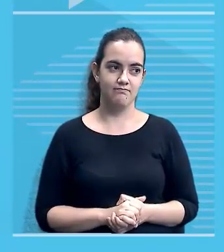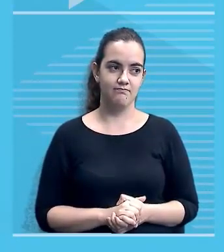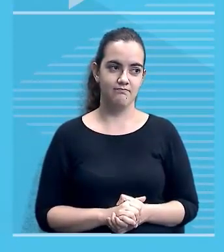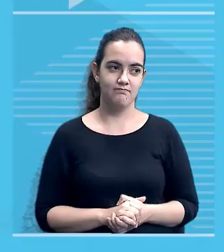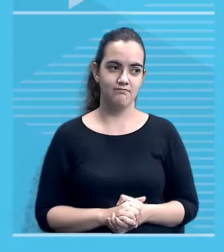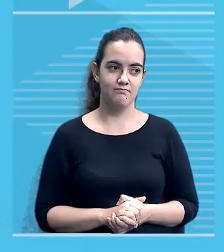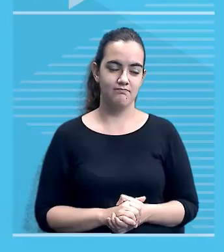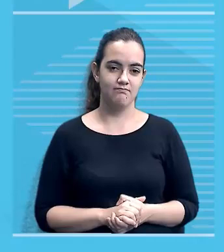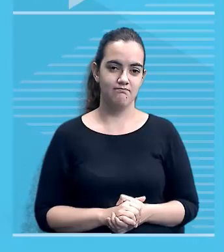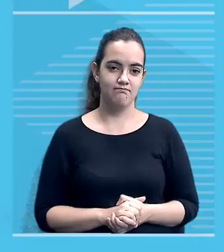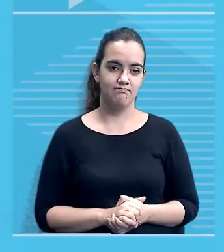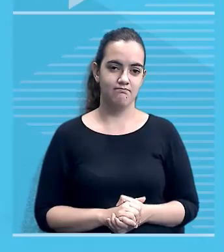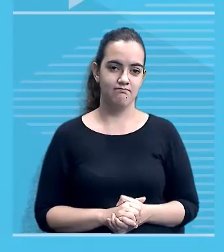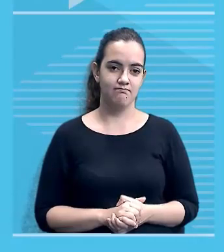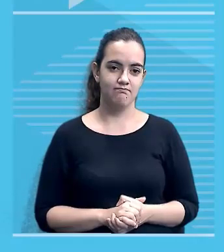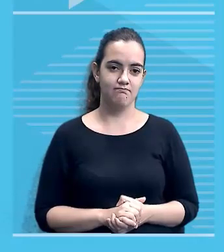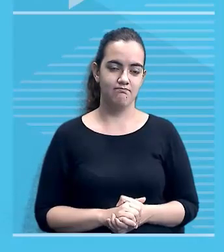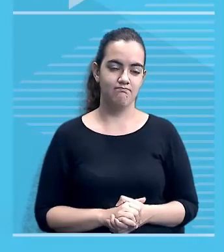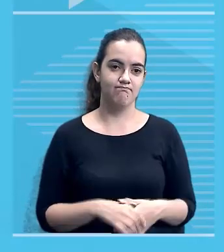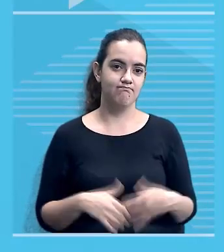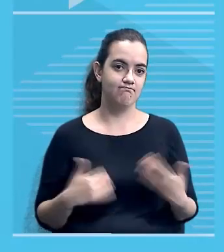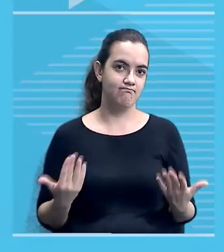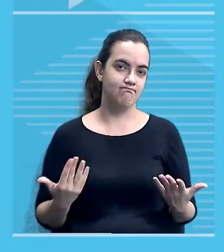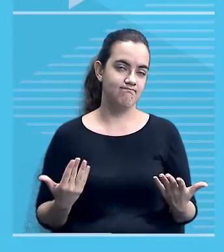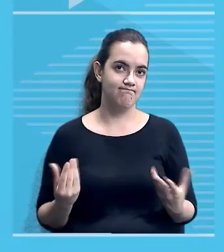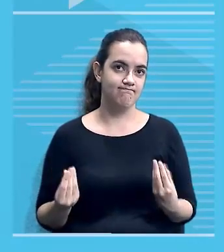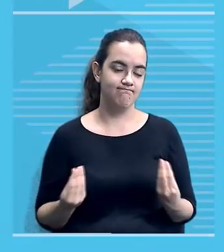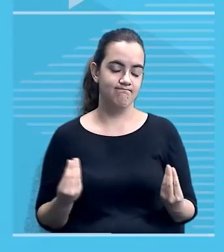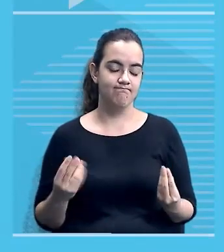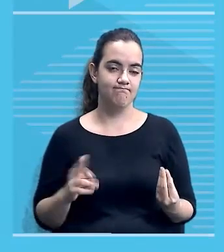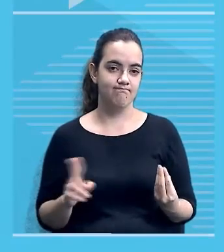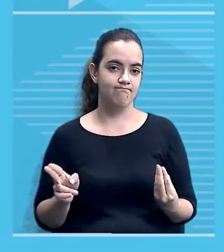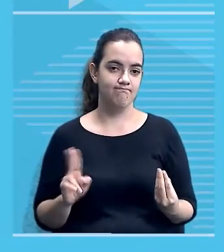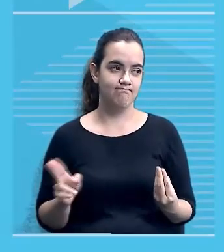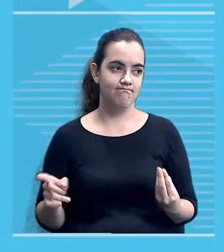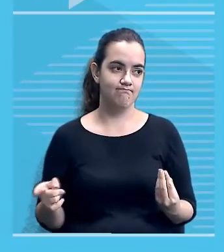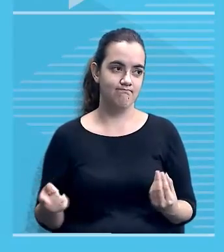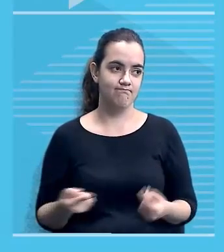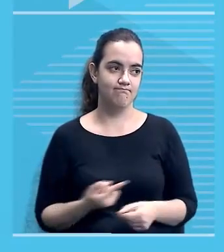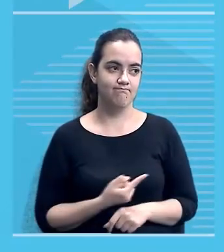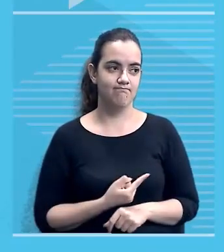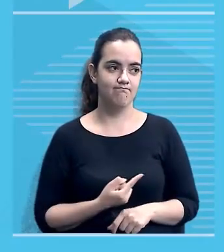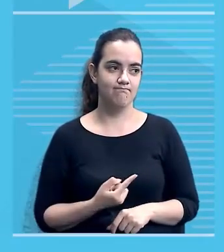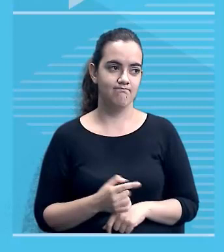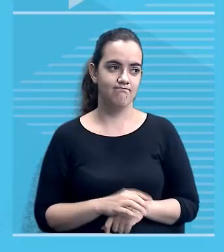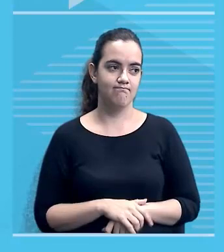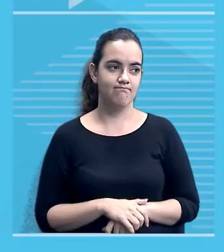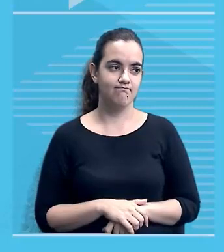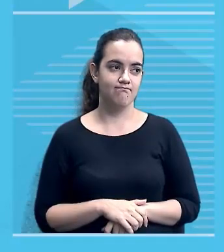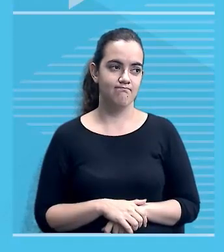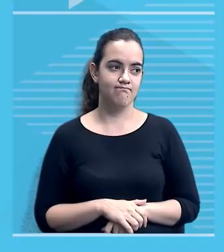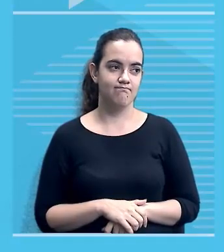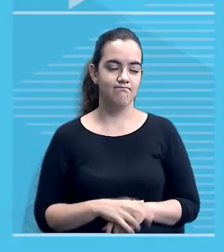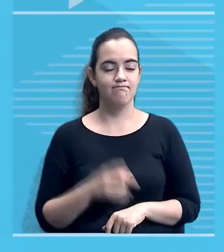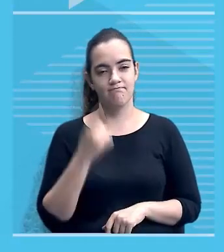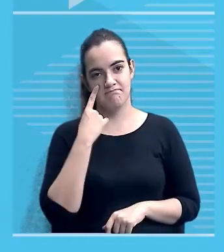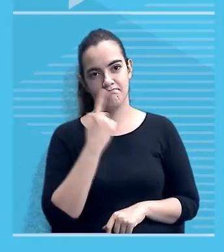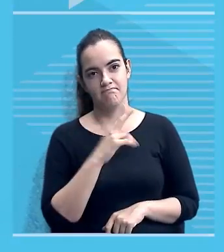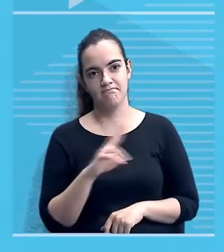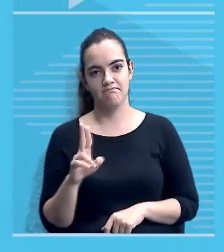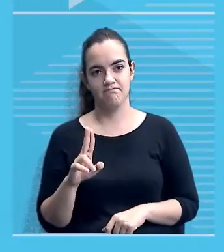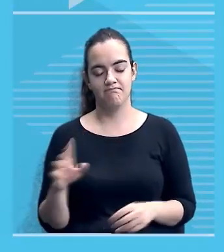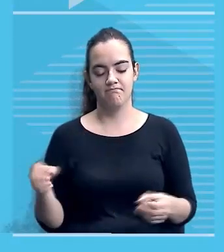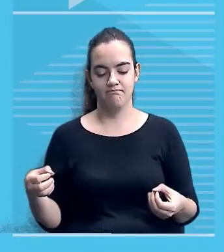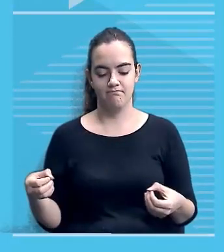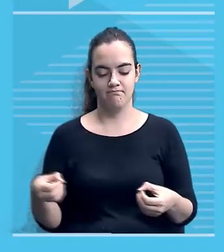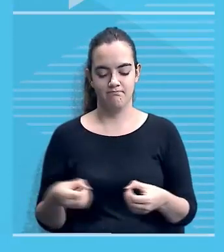se confundem com os de cidades vizinhas denomina-se o que denomina-se de conurbação a